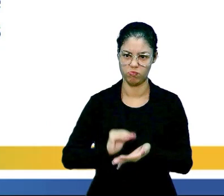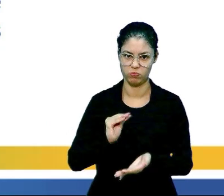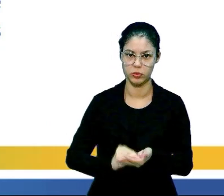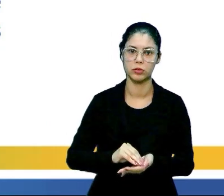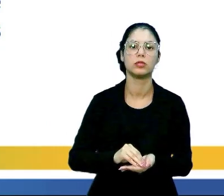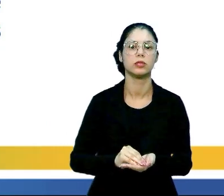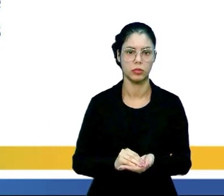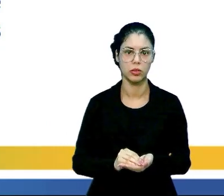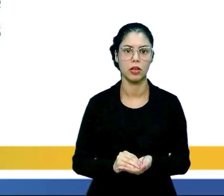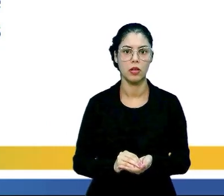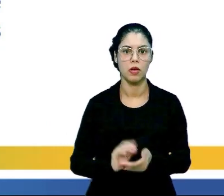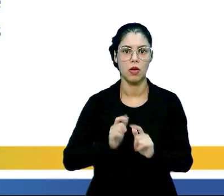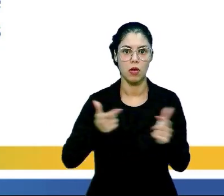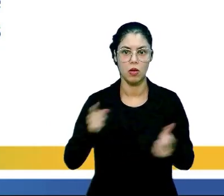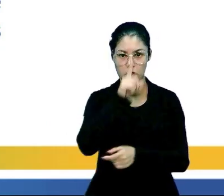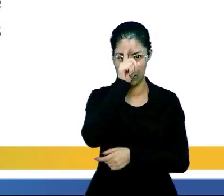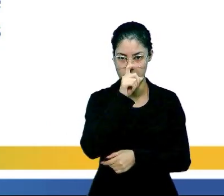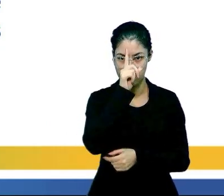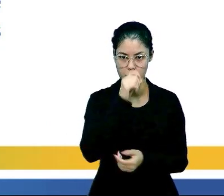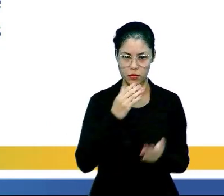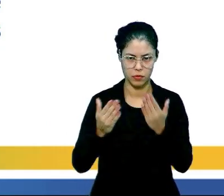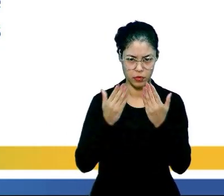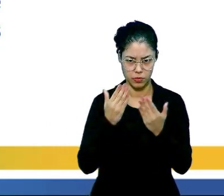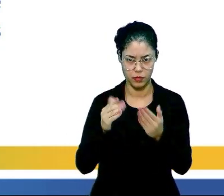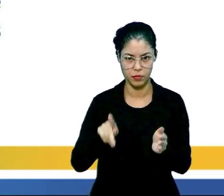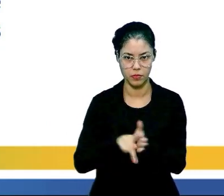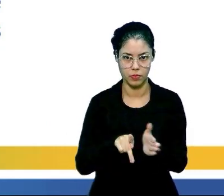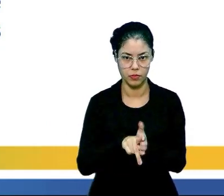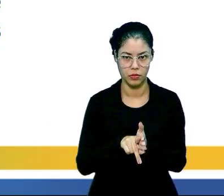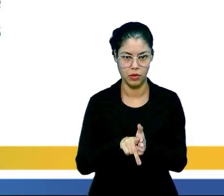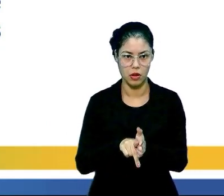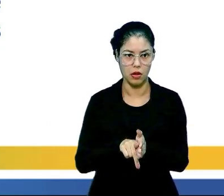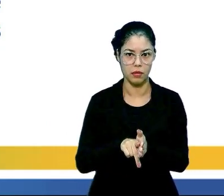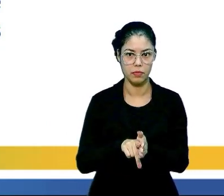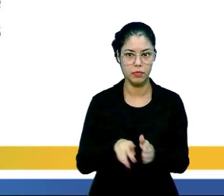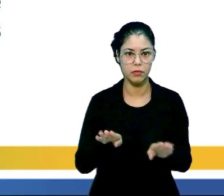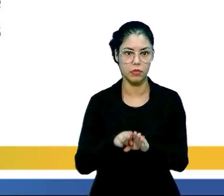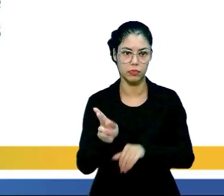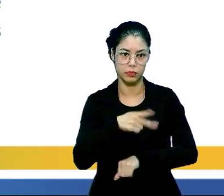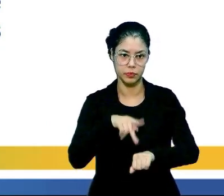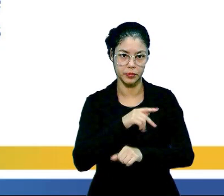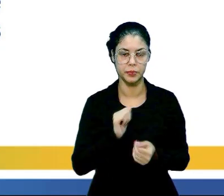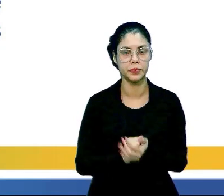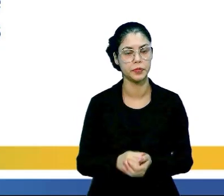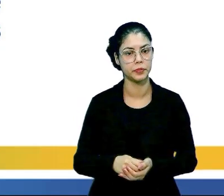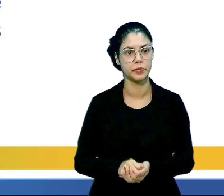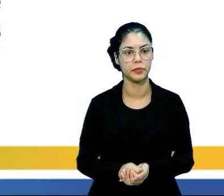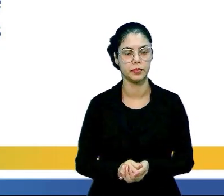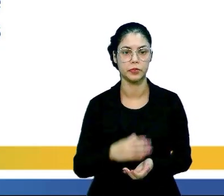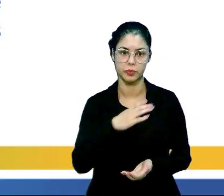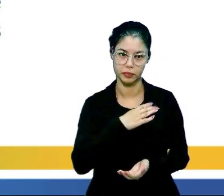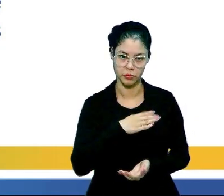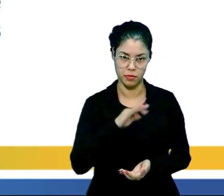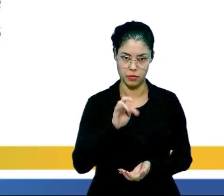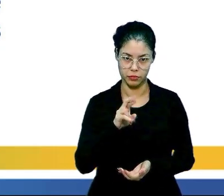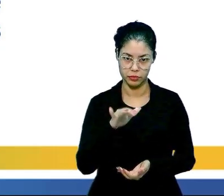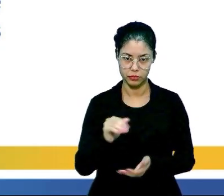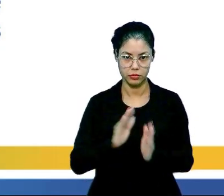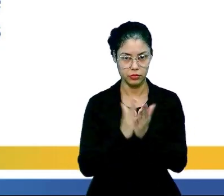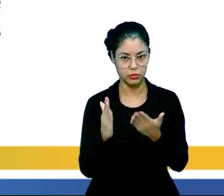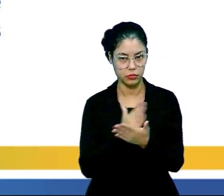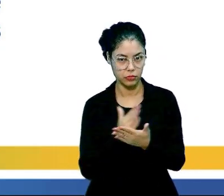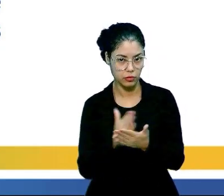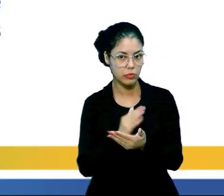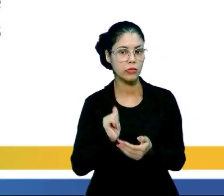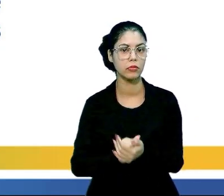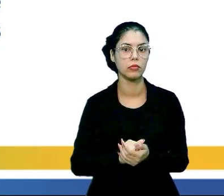péssimas condições do maior hospital psiquiátrico do país, na cidade de Barbacena. Nesse